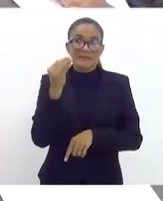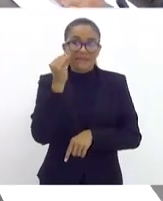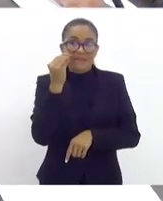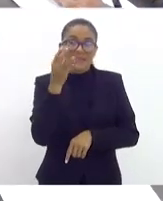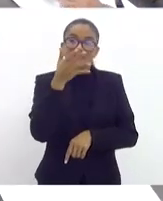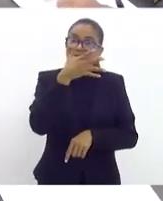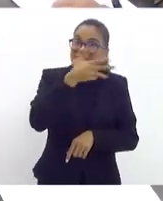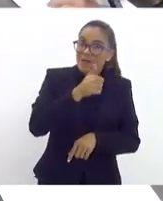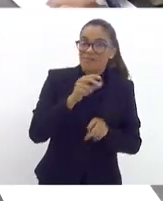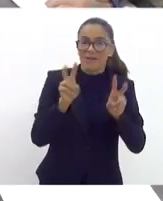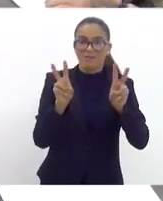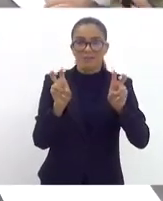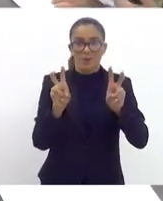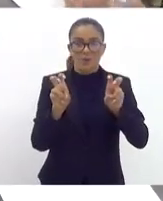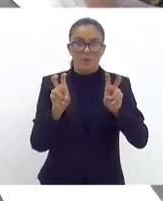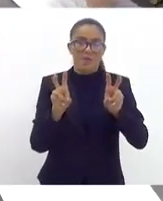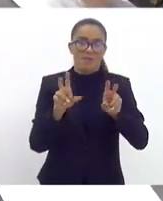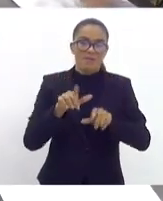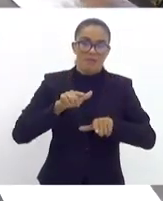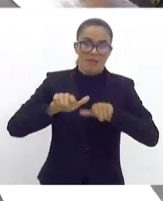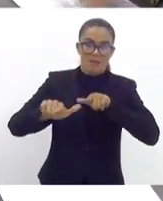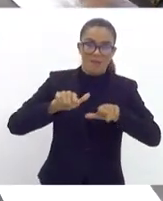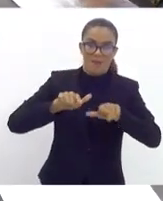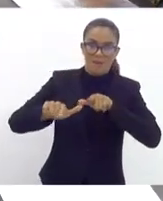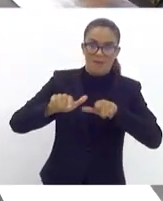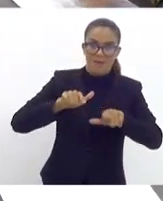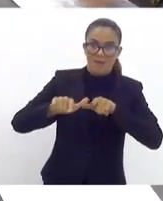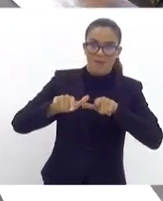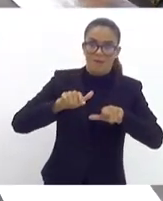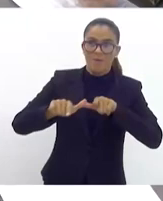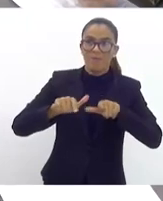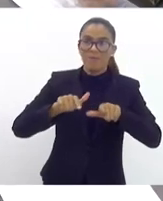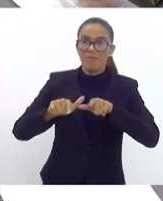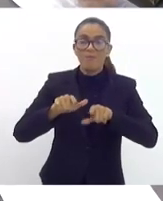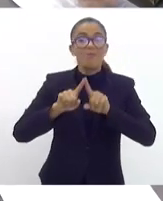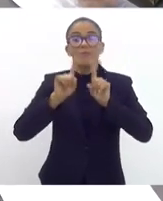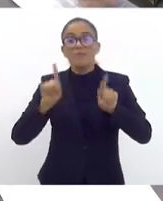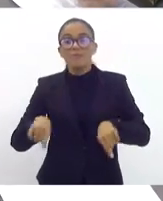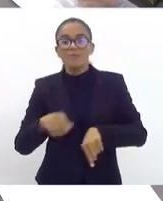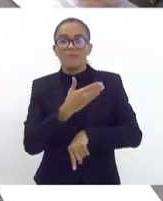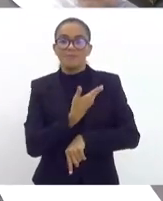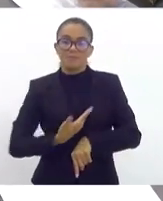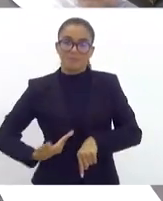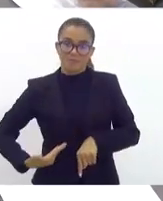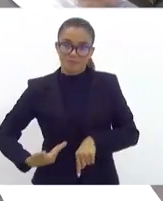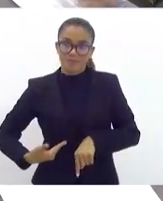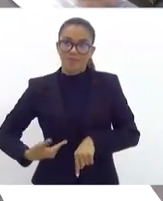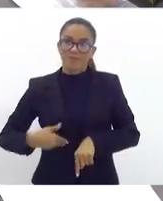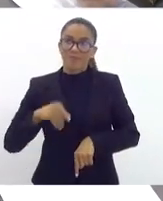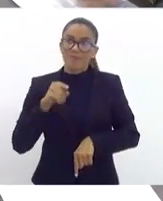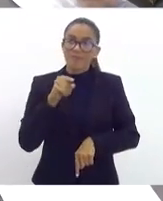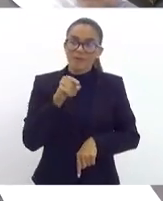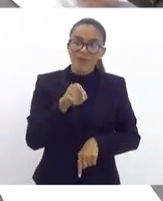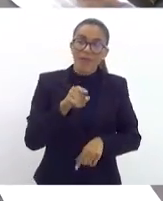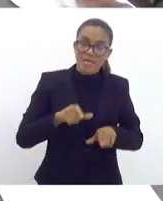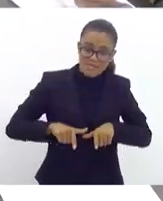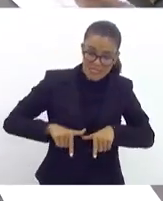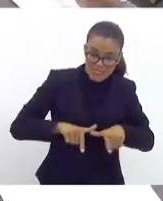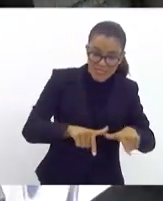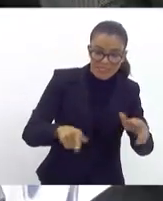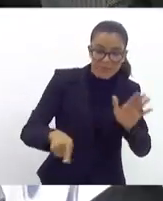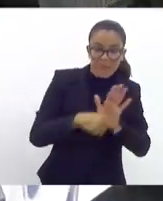a questão trabalhista fica privativa para a união e dos Servidores Públicos é de iniciativa